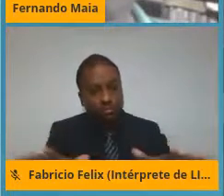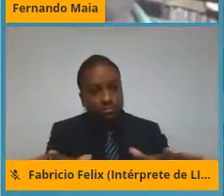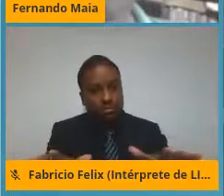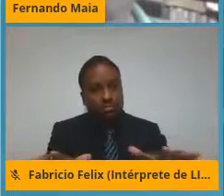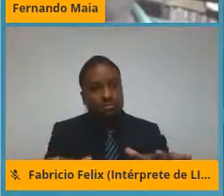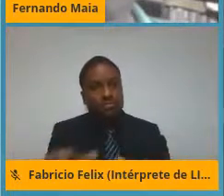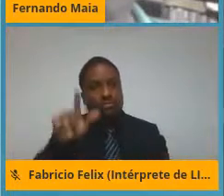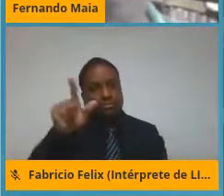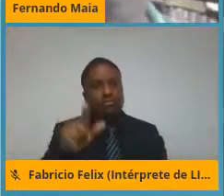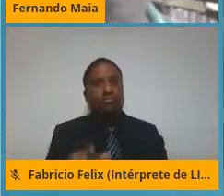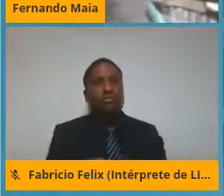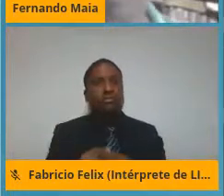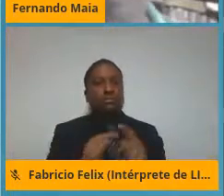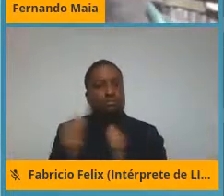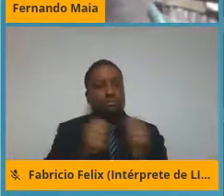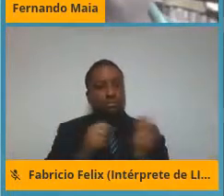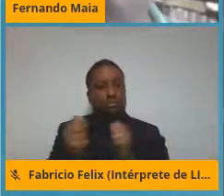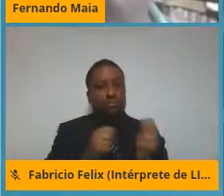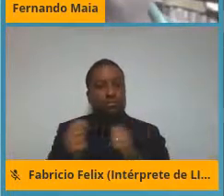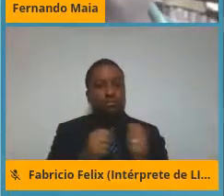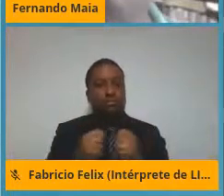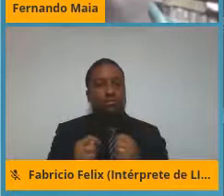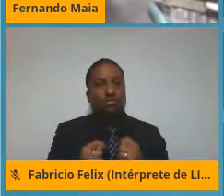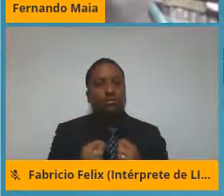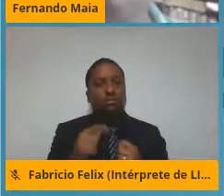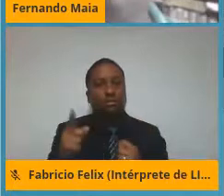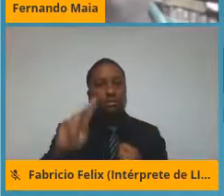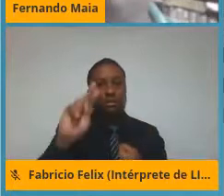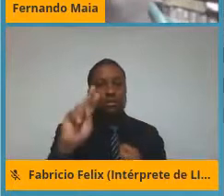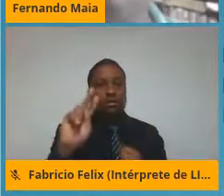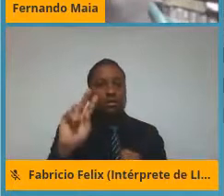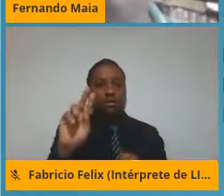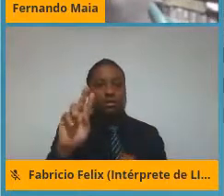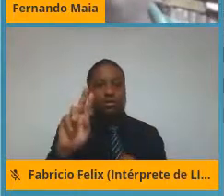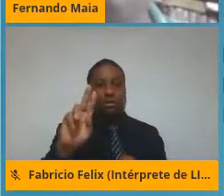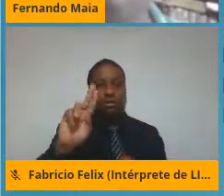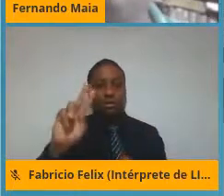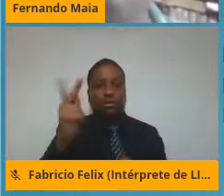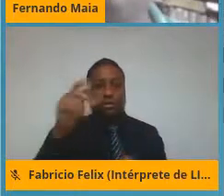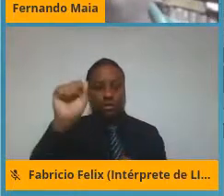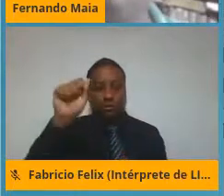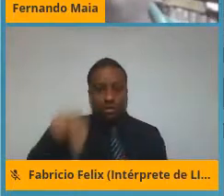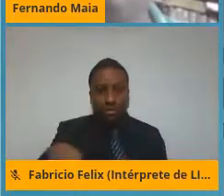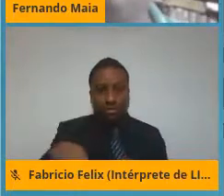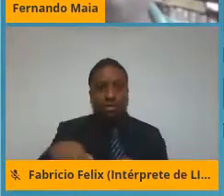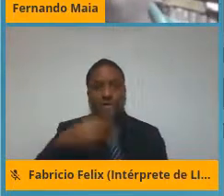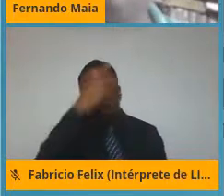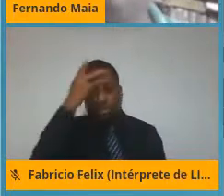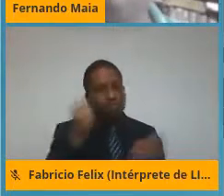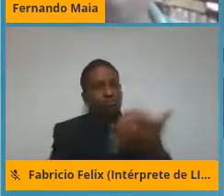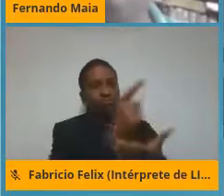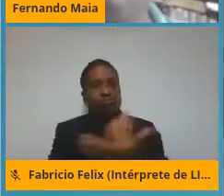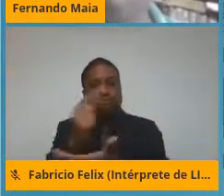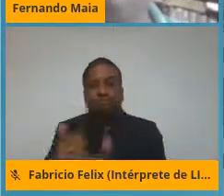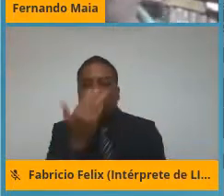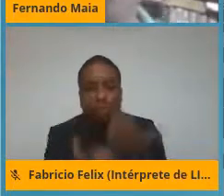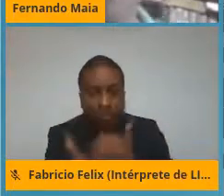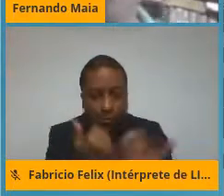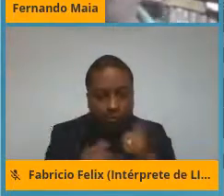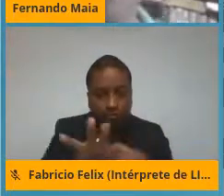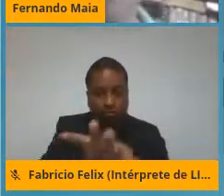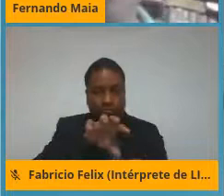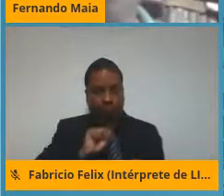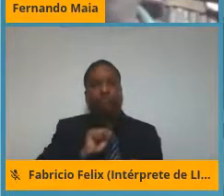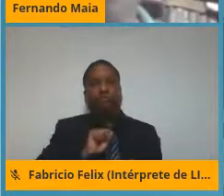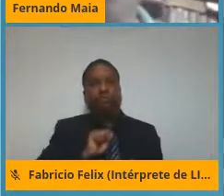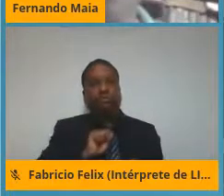Wuhan, a cidade da China onde a epidemia começou, se alimentado com esse pangolim infectado e teriam dado início